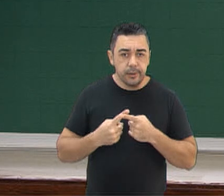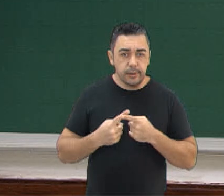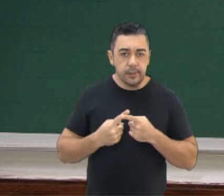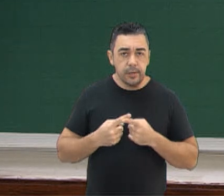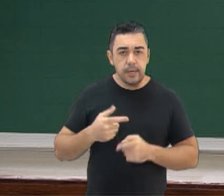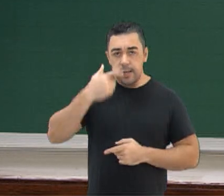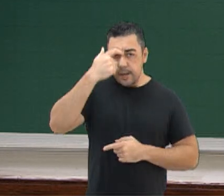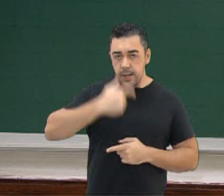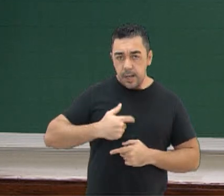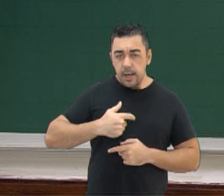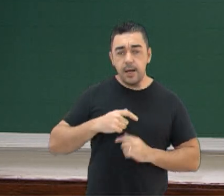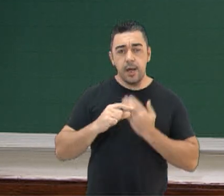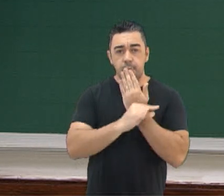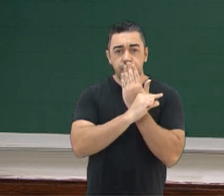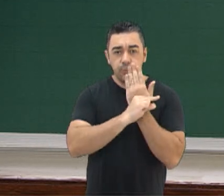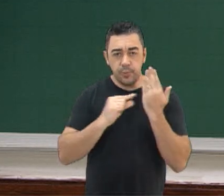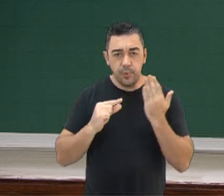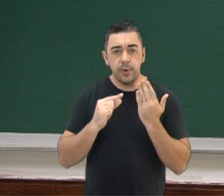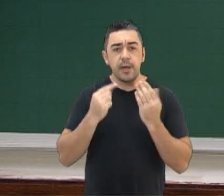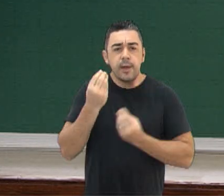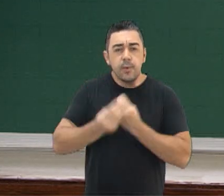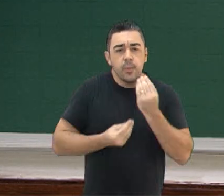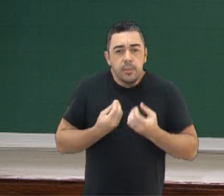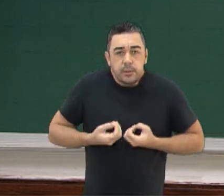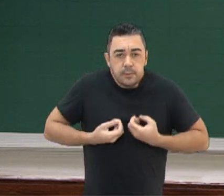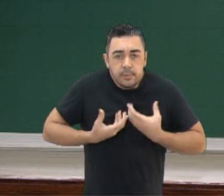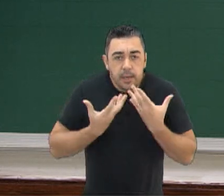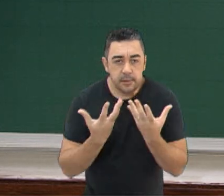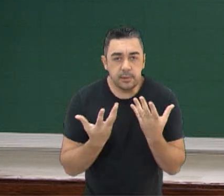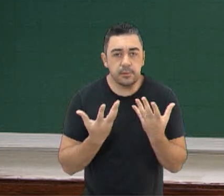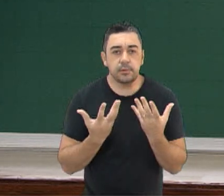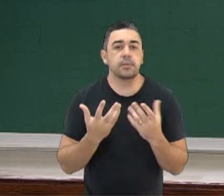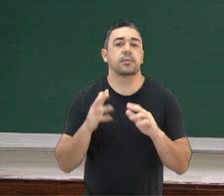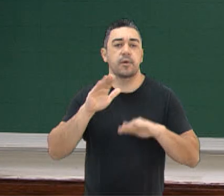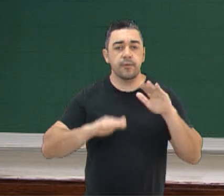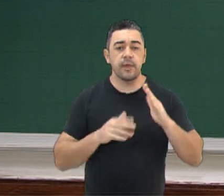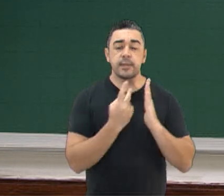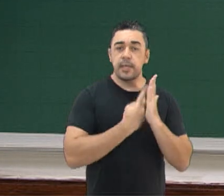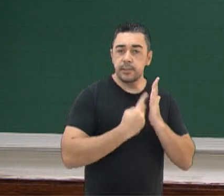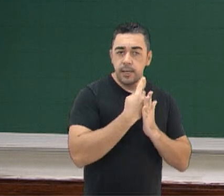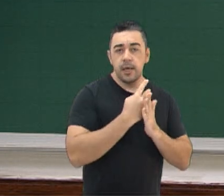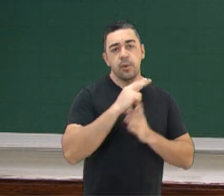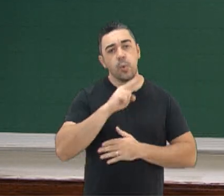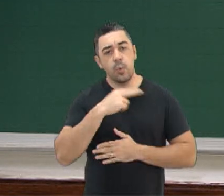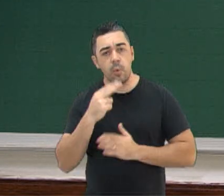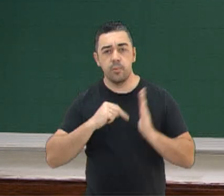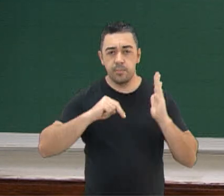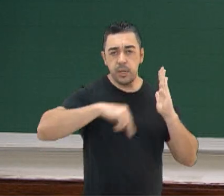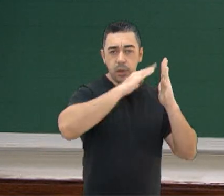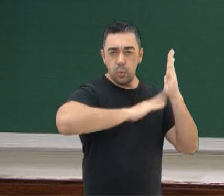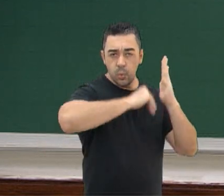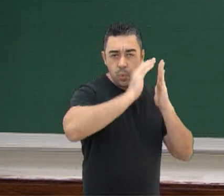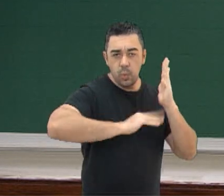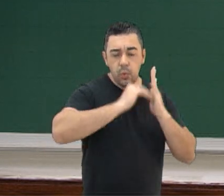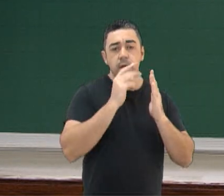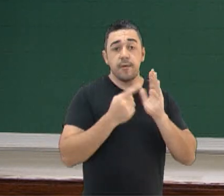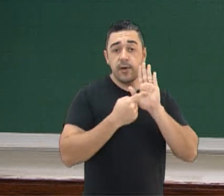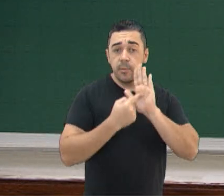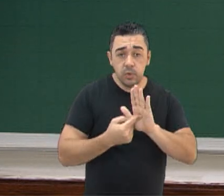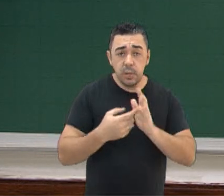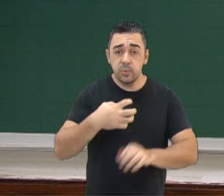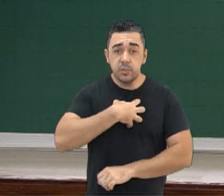o autor, é a maneira dele se expressar. Então, através de um desenho, de uma pintura, ele vai representar